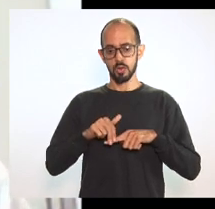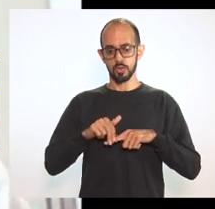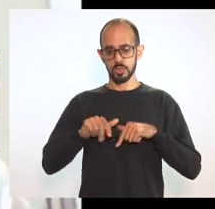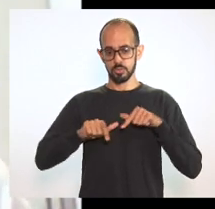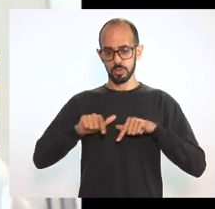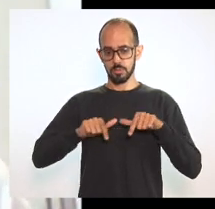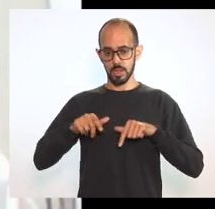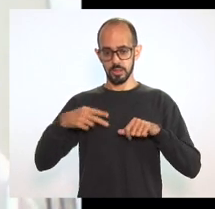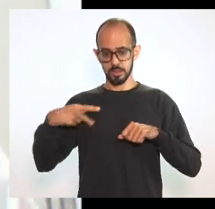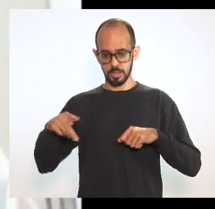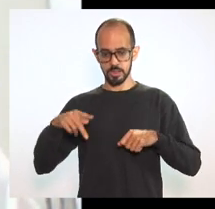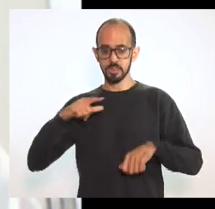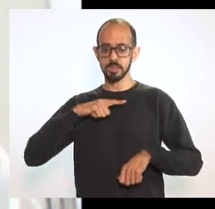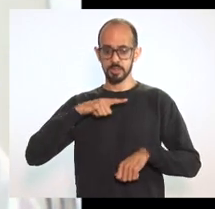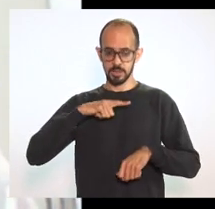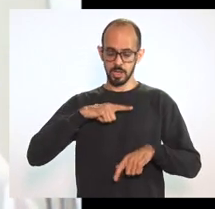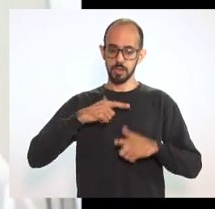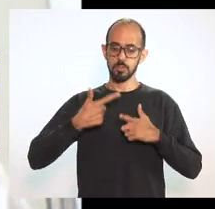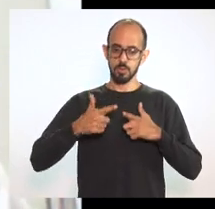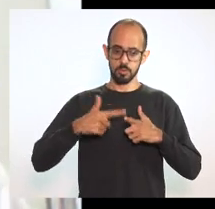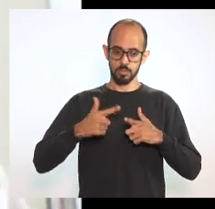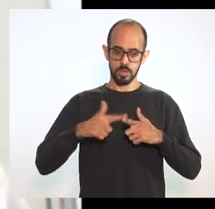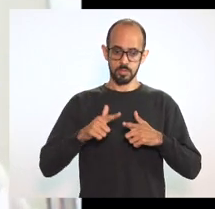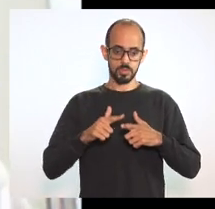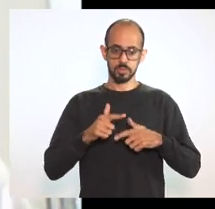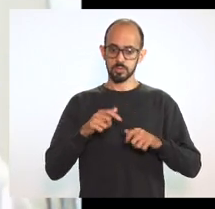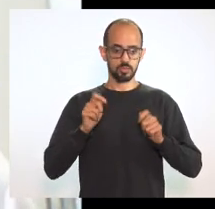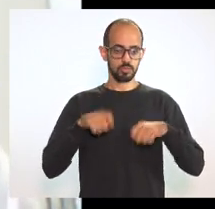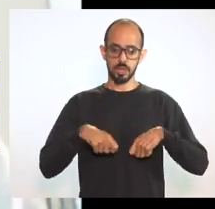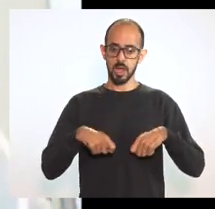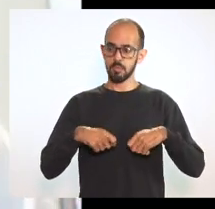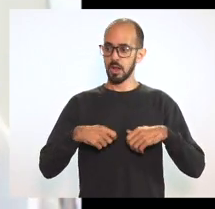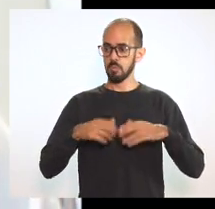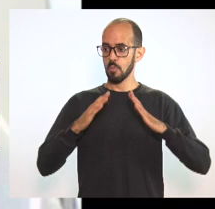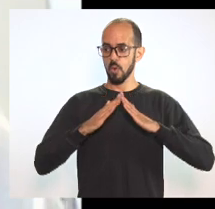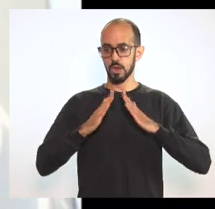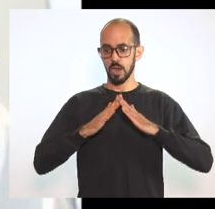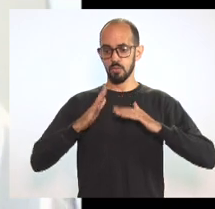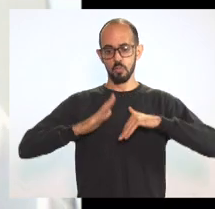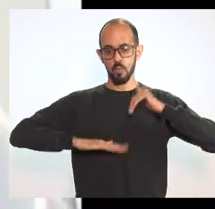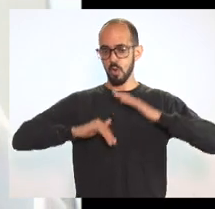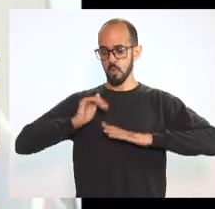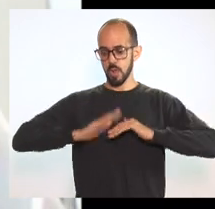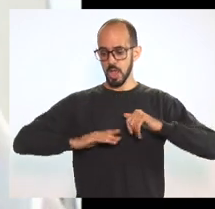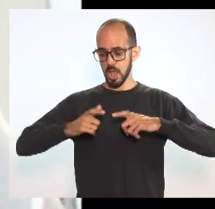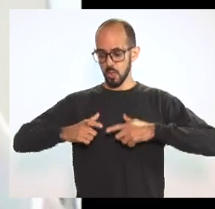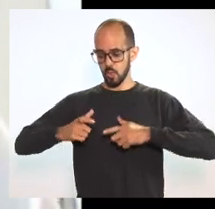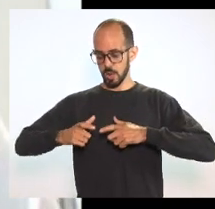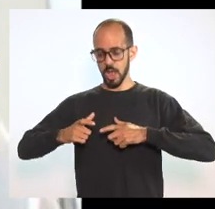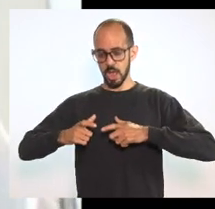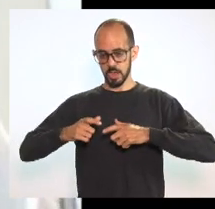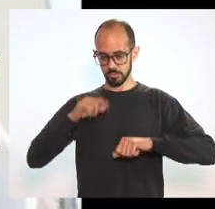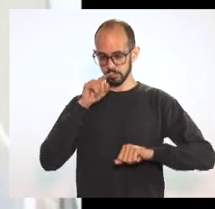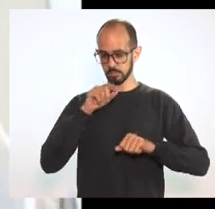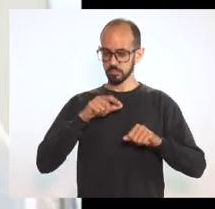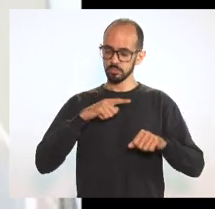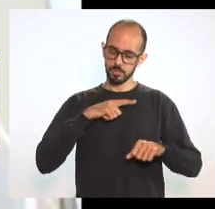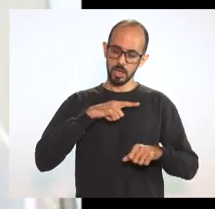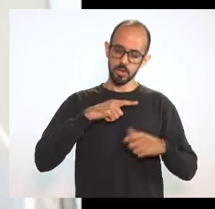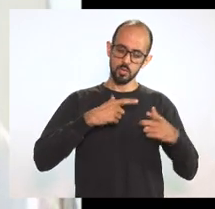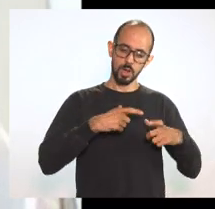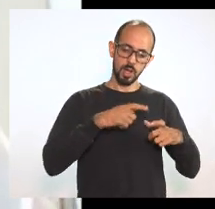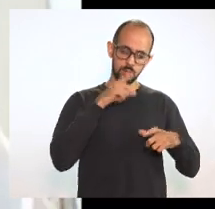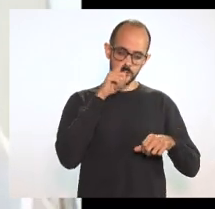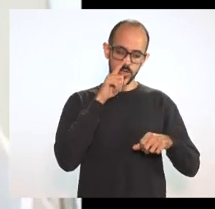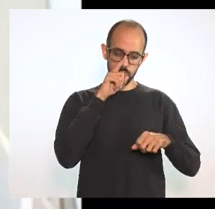com, inclusive a questão da residência, não podem morar em qualquer lugar, áreas de risco, etc. Mas